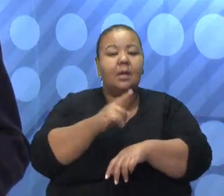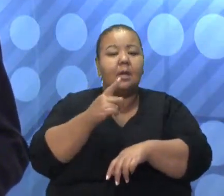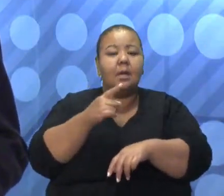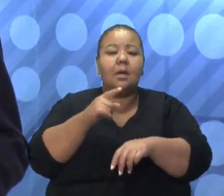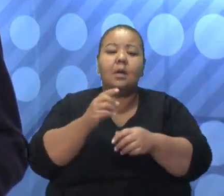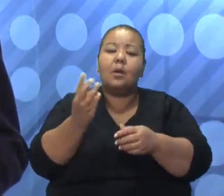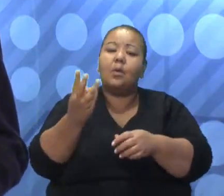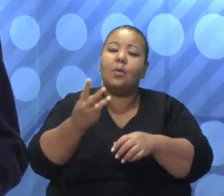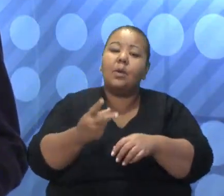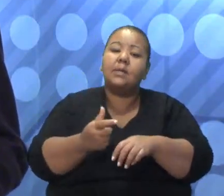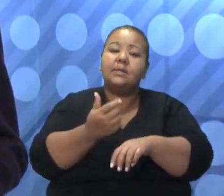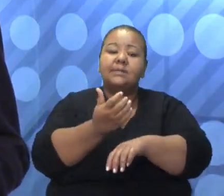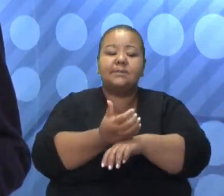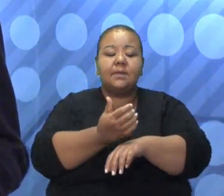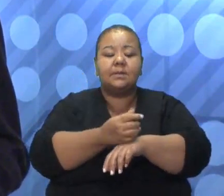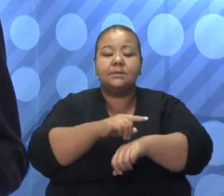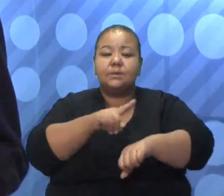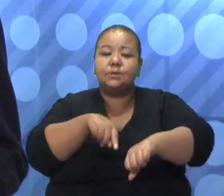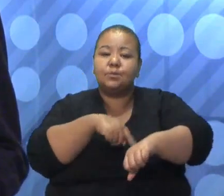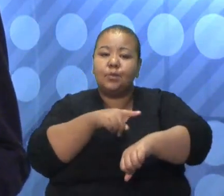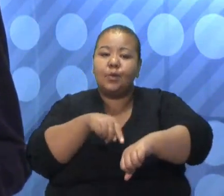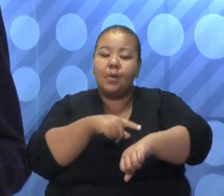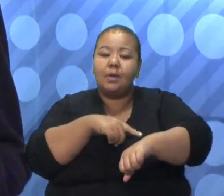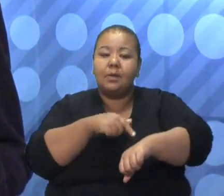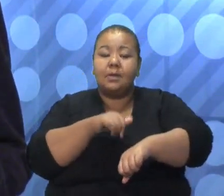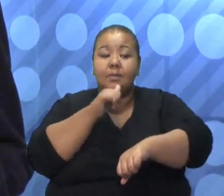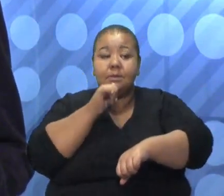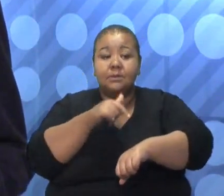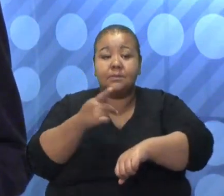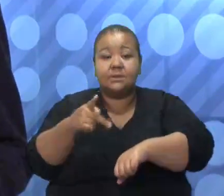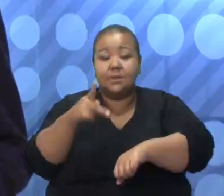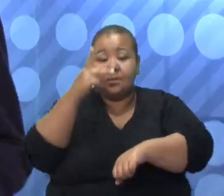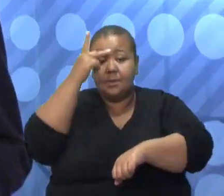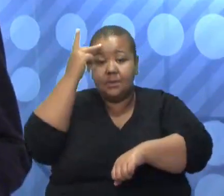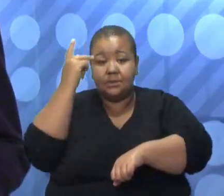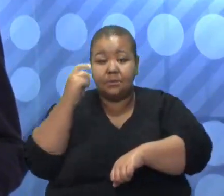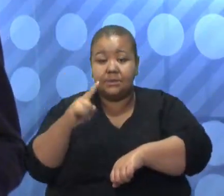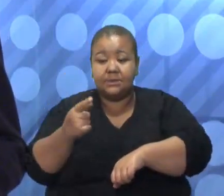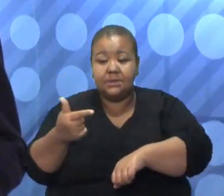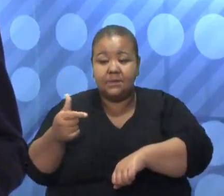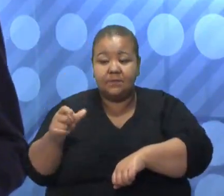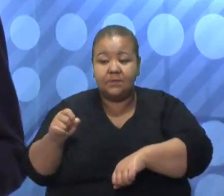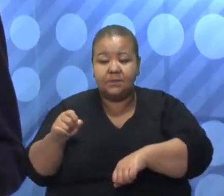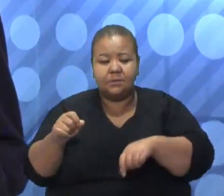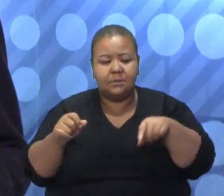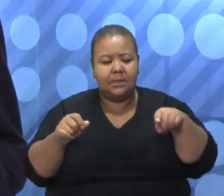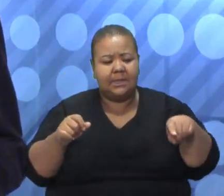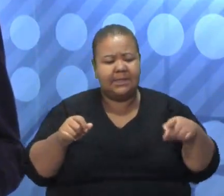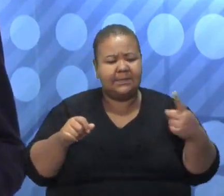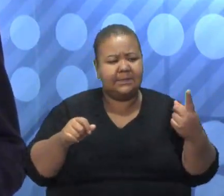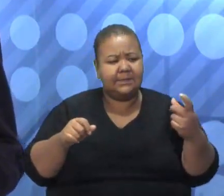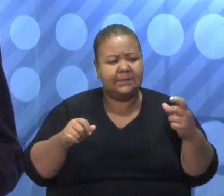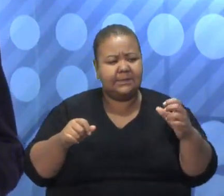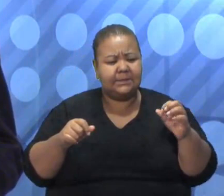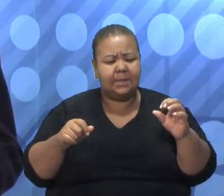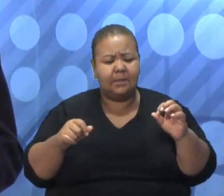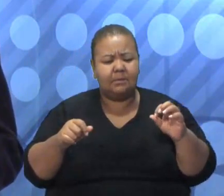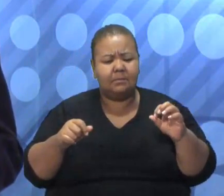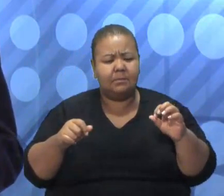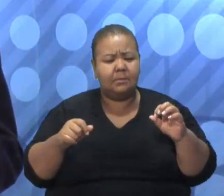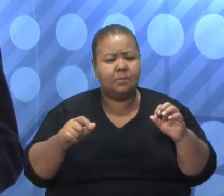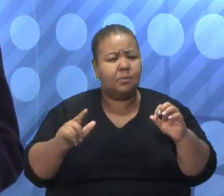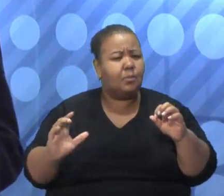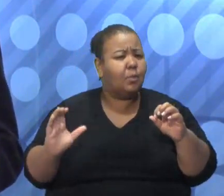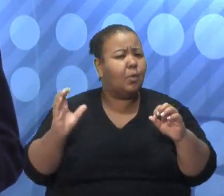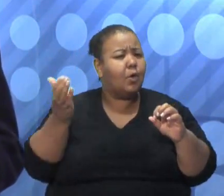hora. Né? Se você tem um operador que produz 120 peças por hora e o outro produz apenas 100, o que está acontecendo dentro desse processo?